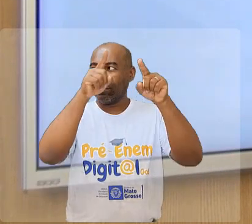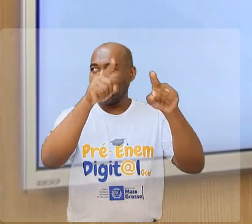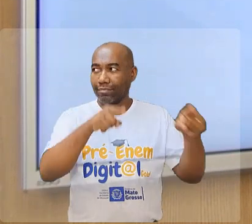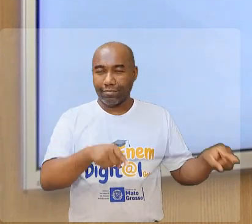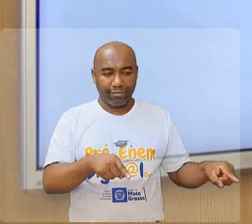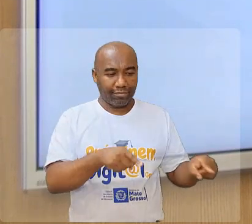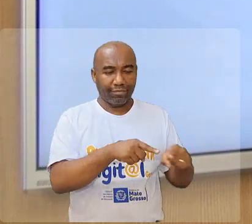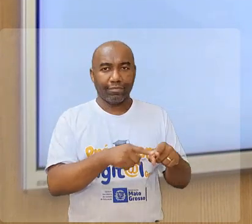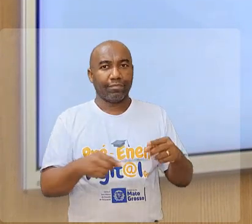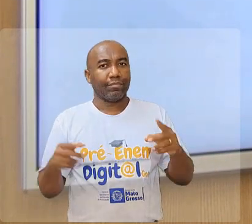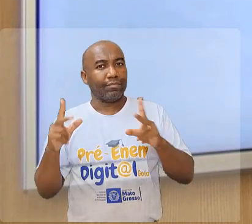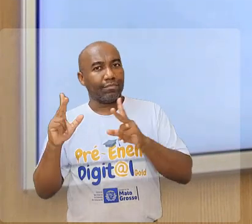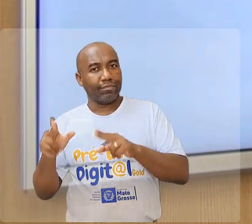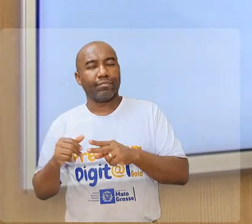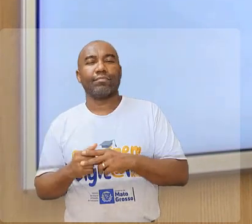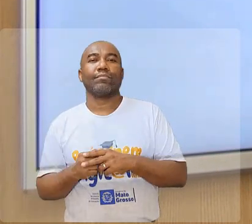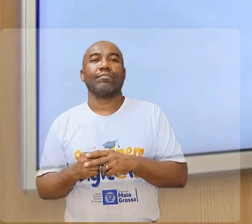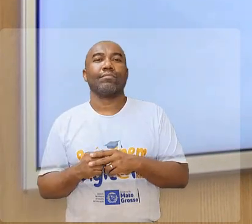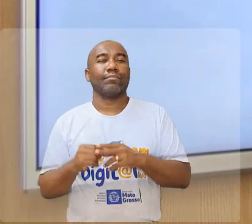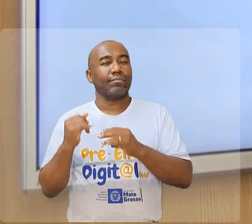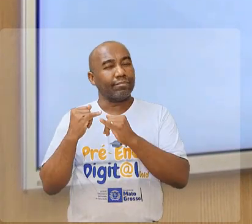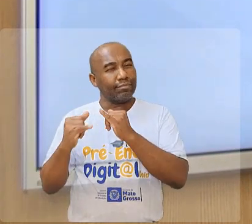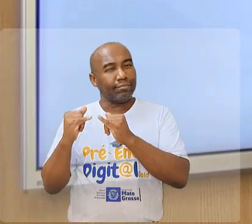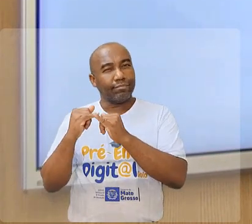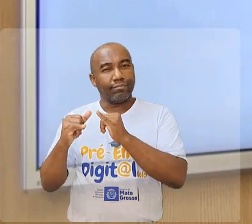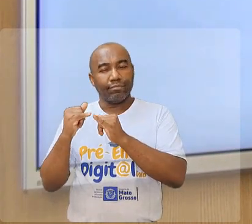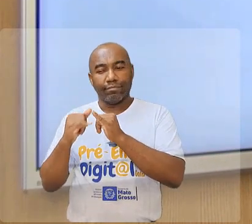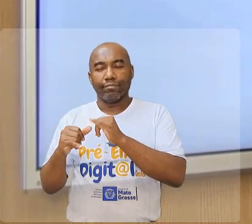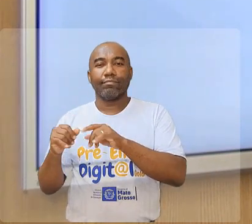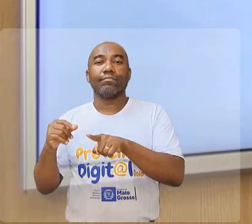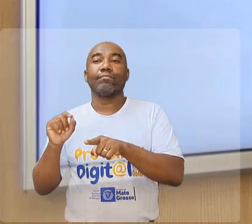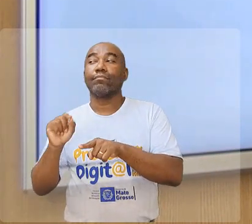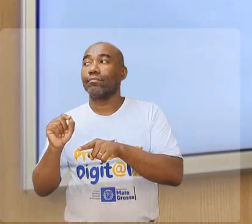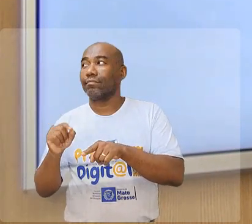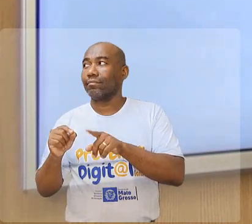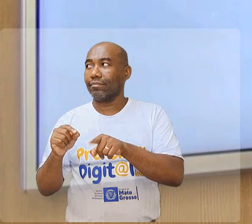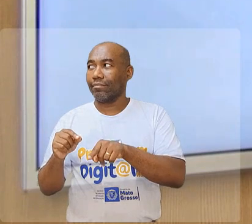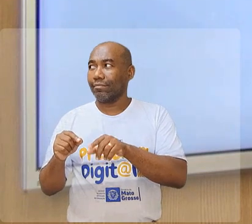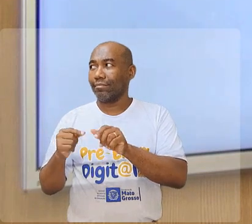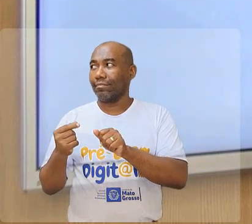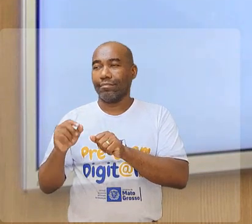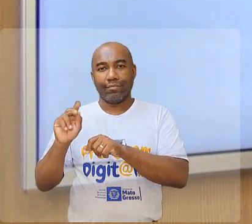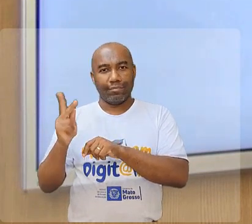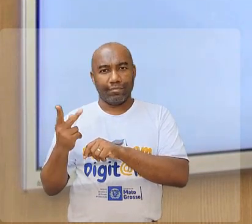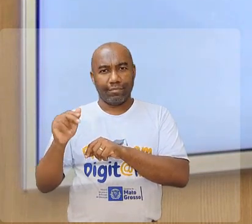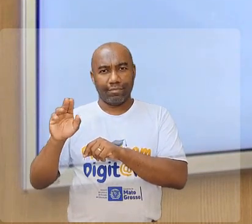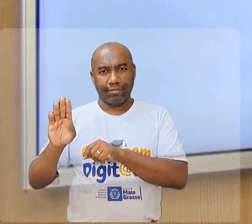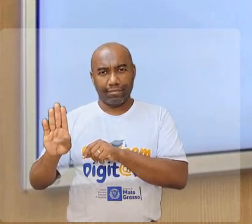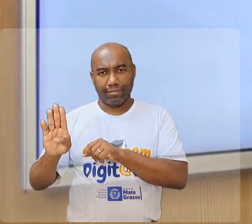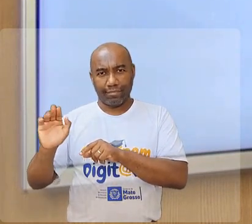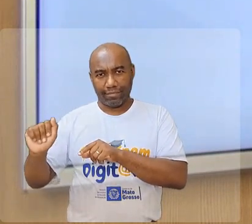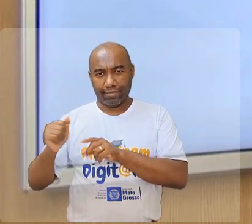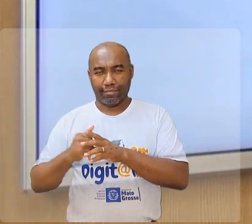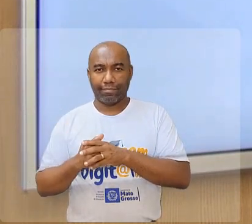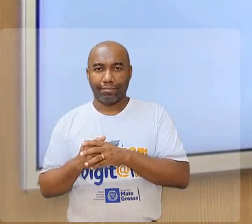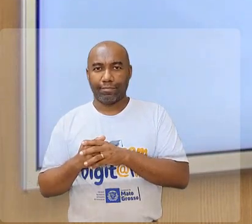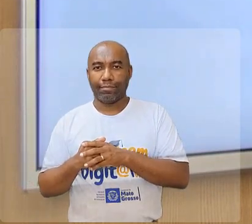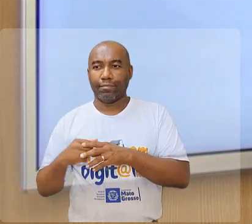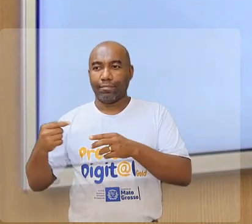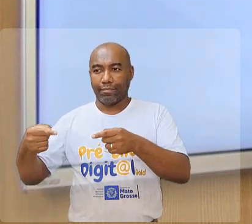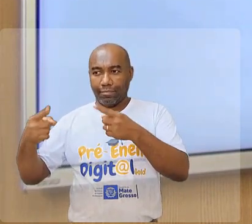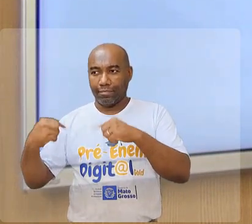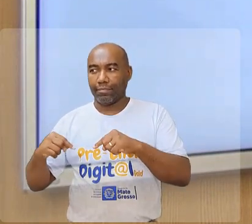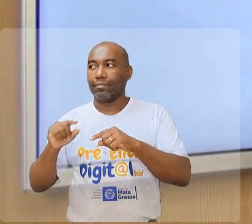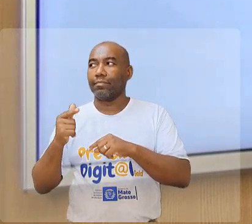ou treino tá lá já ó aos triângulo no caso HB a bom agora